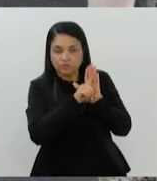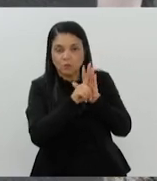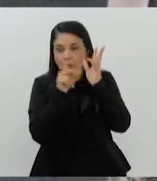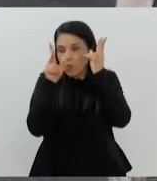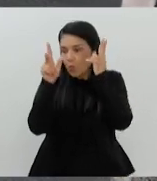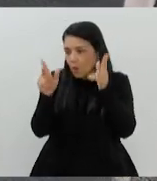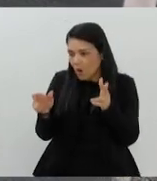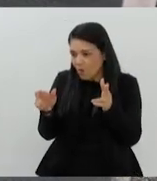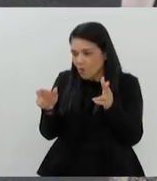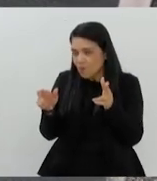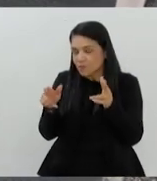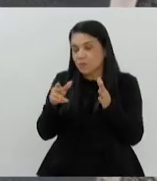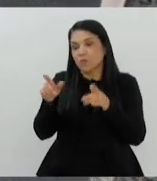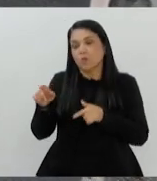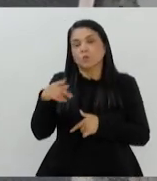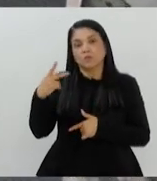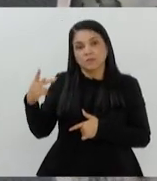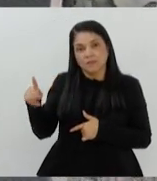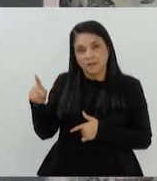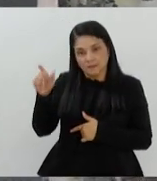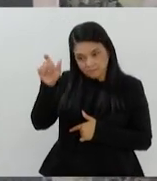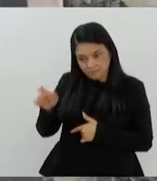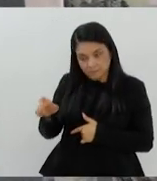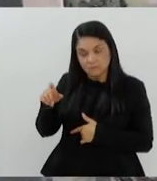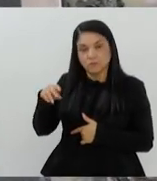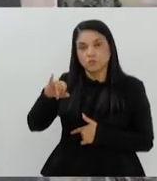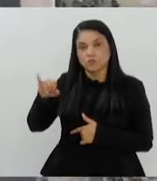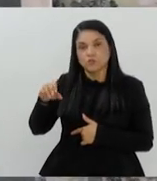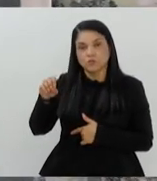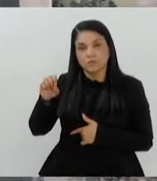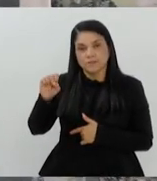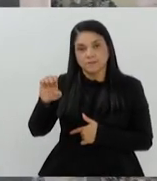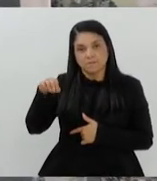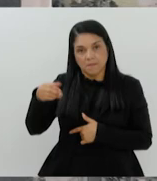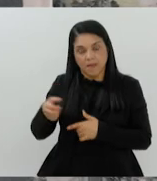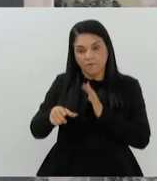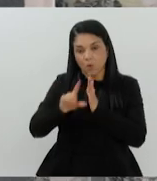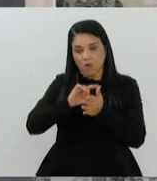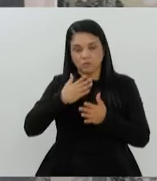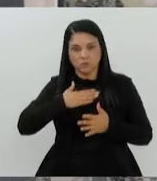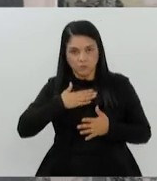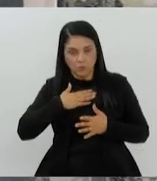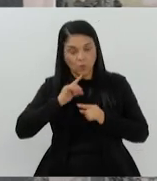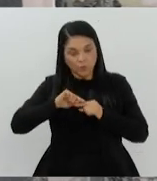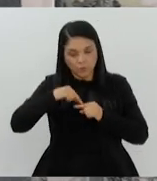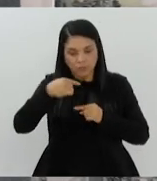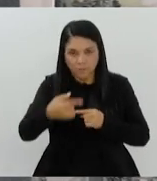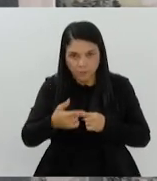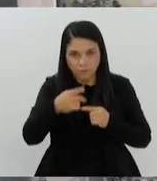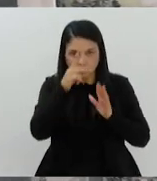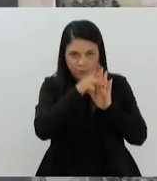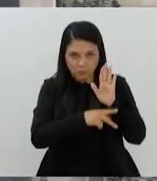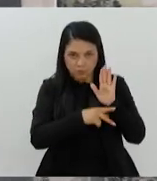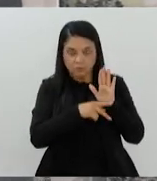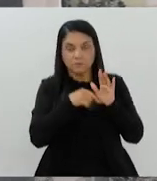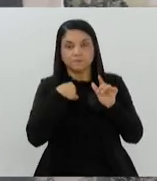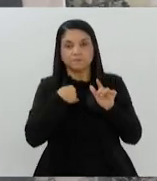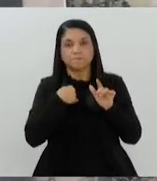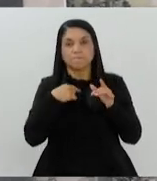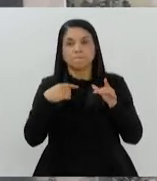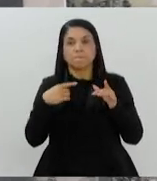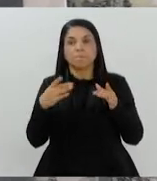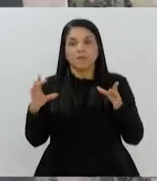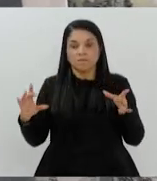foi antecessor ao meu, um projeto anterior no protocolo, o meu foi posterior, então o meu